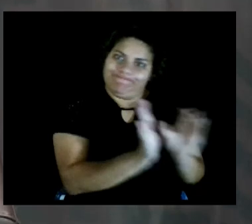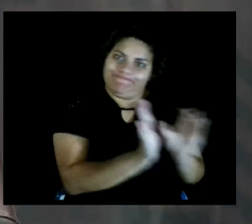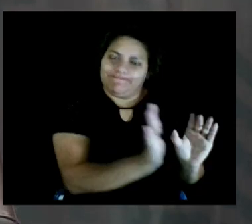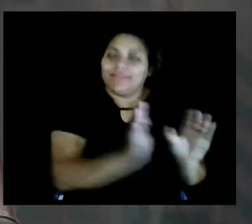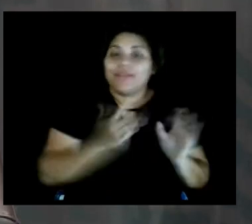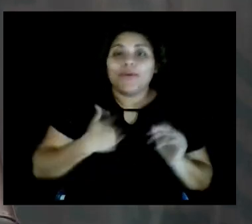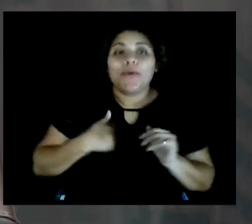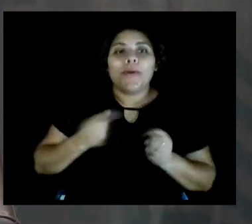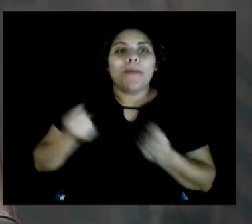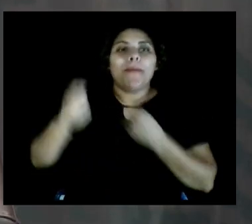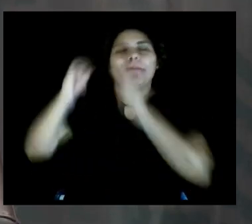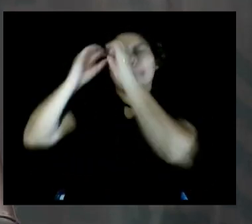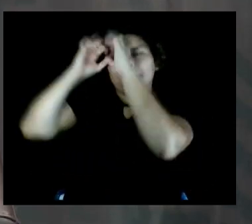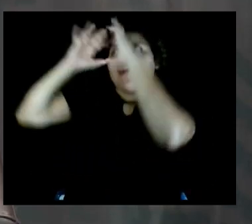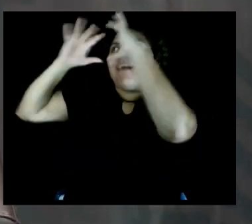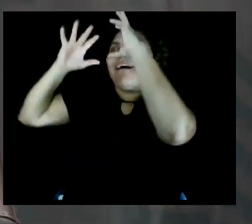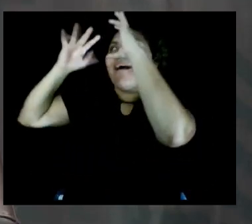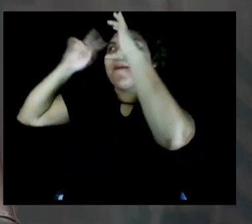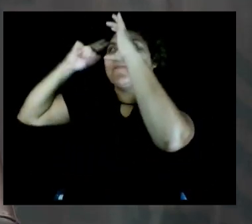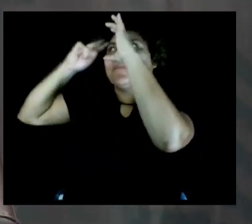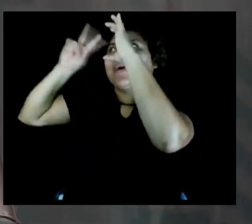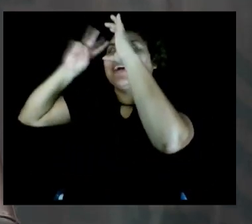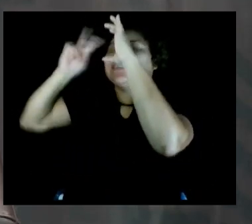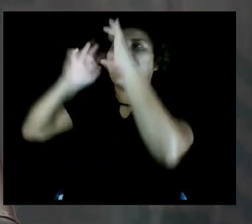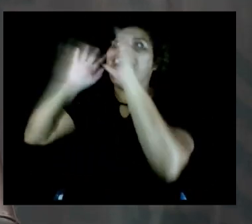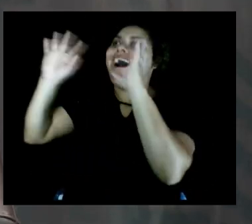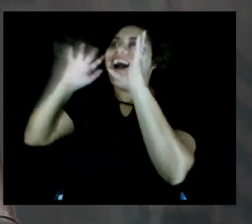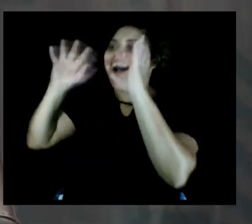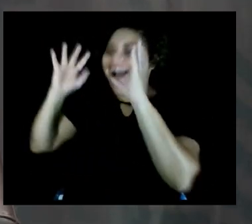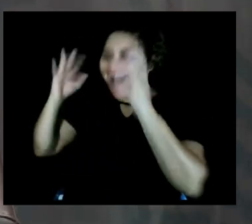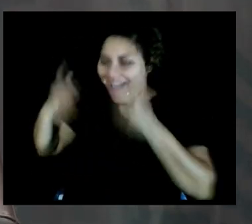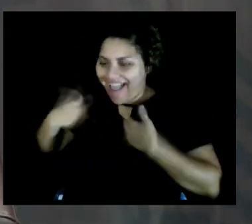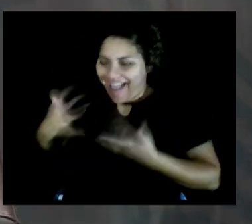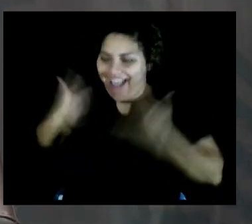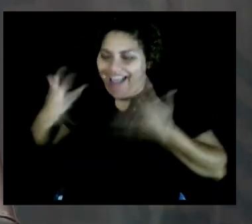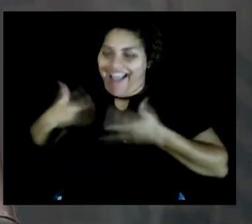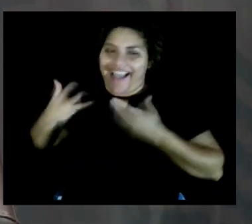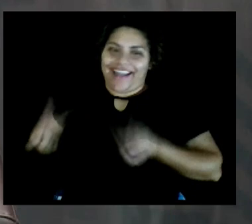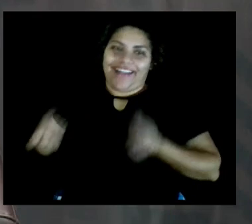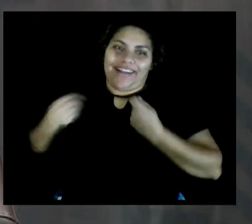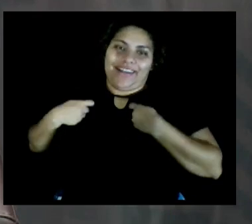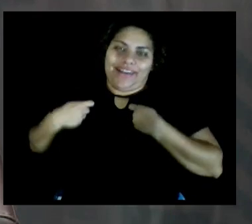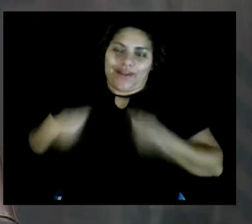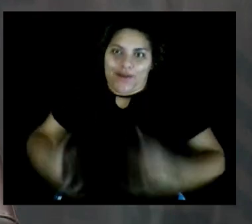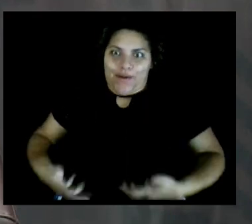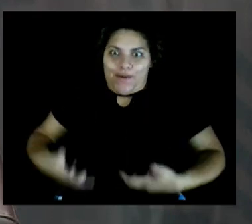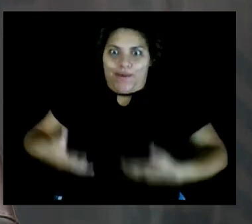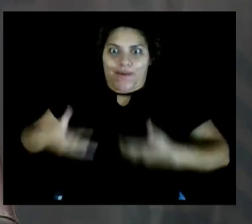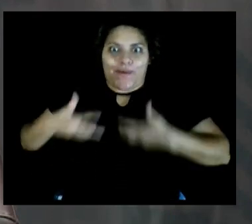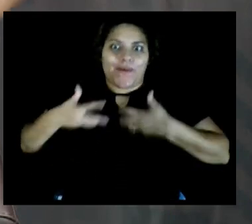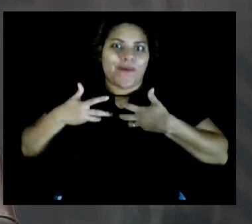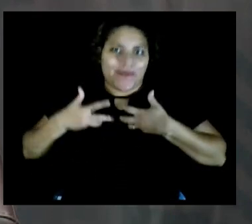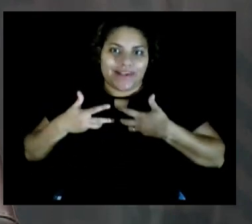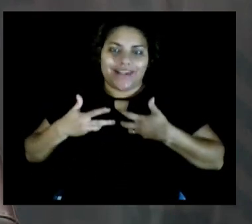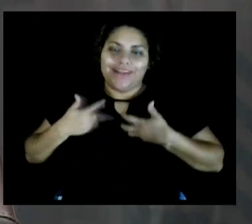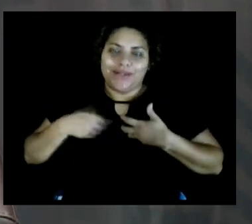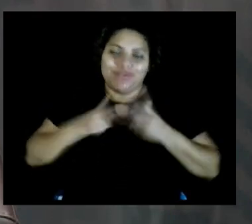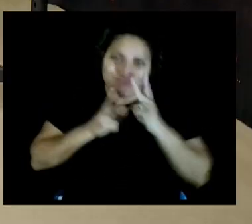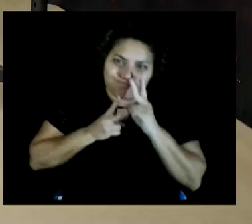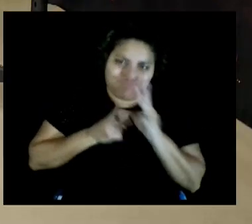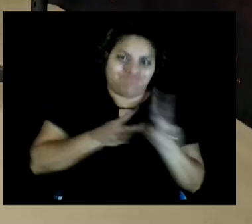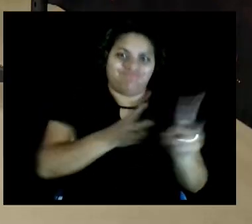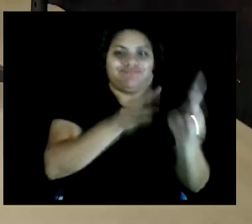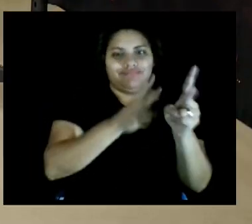muito importante e interessante, porque ela revigora o poder pessoal e ela tem força para seguir, seja em qualquer área da